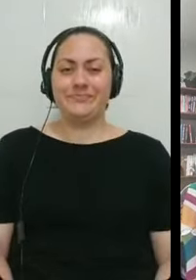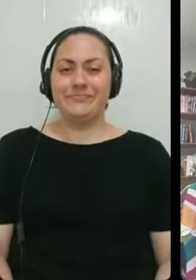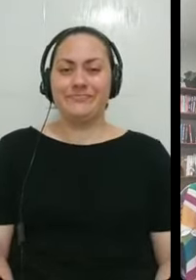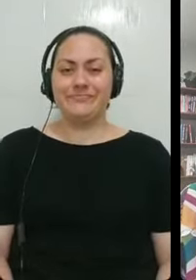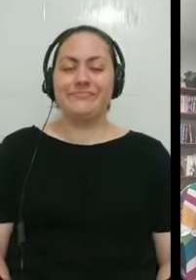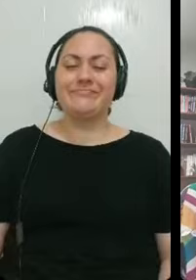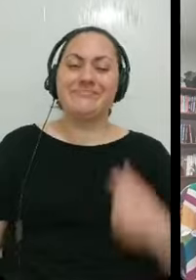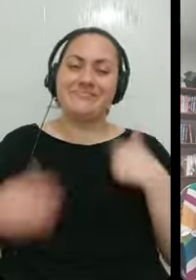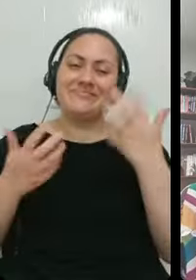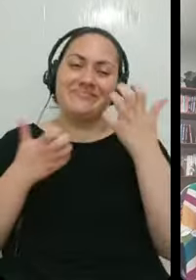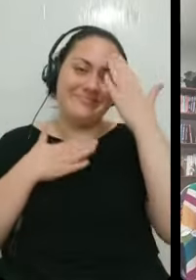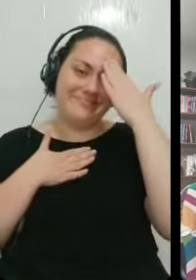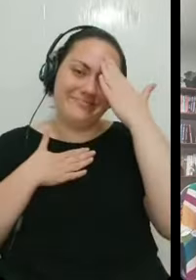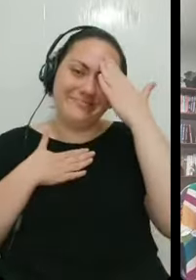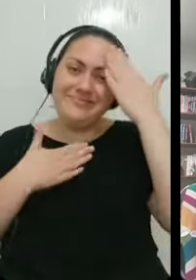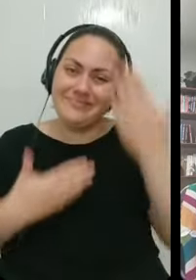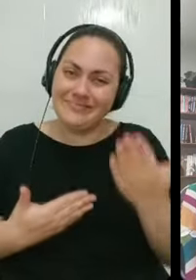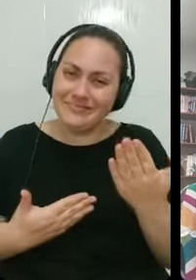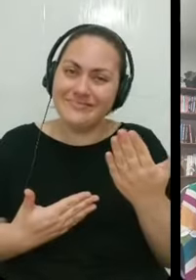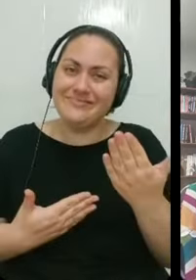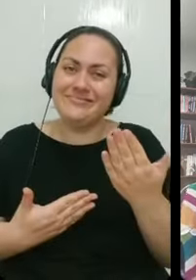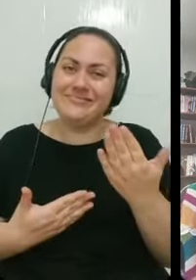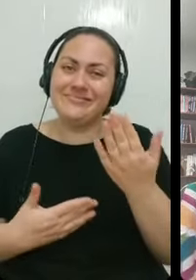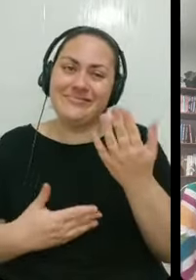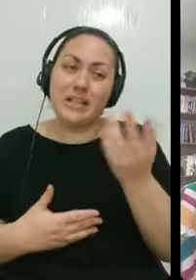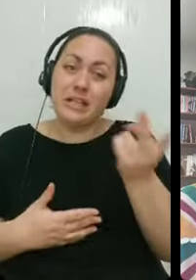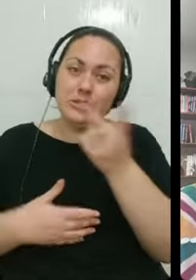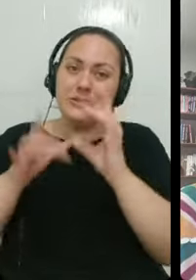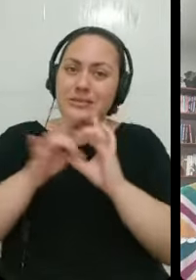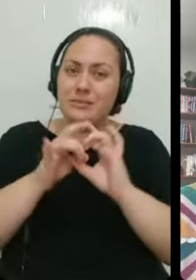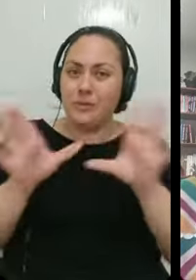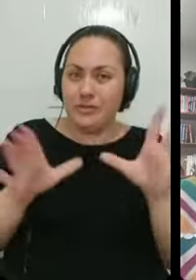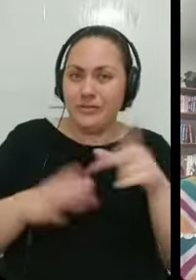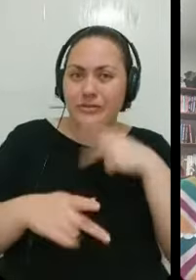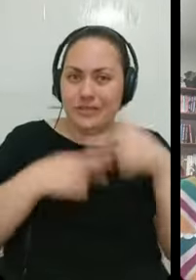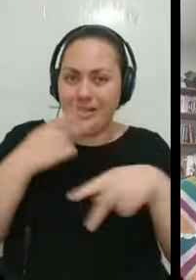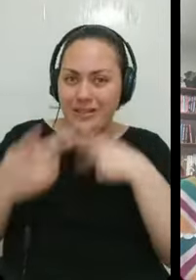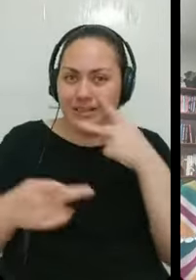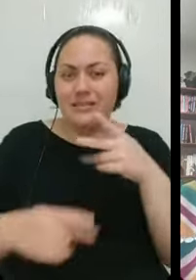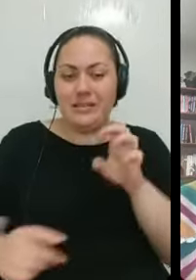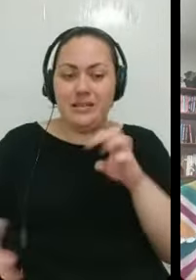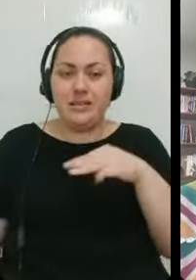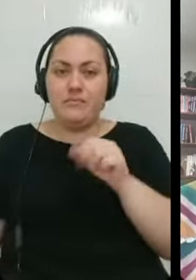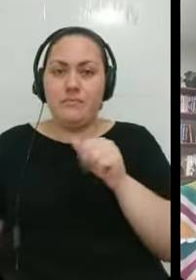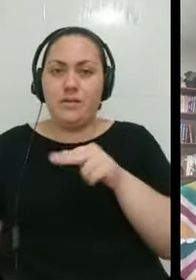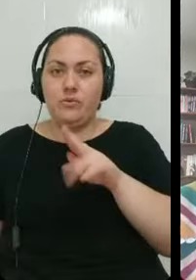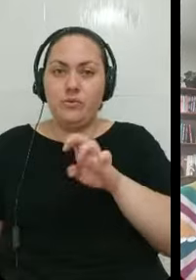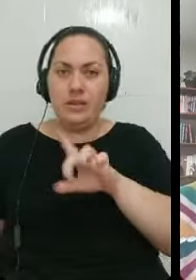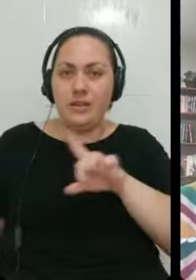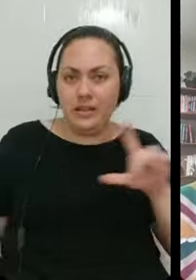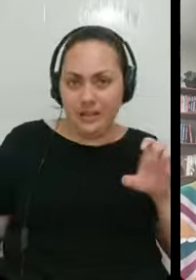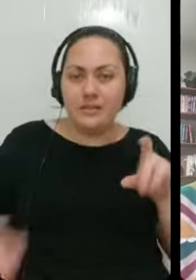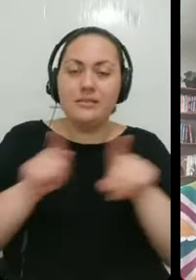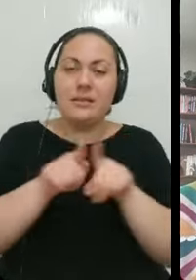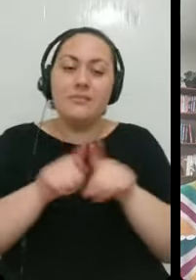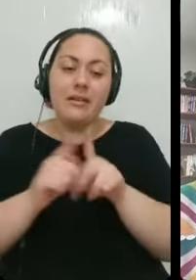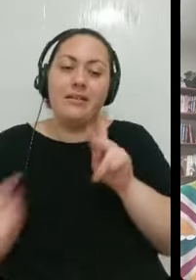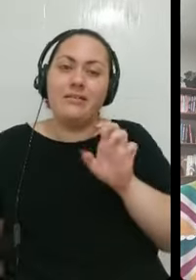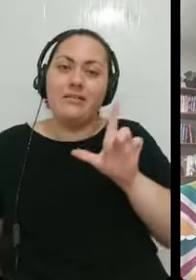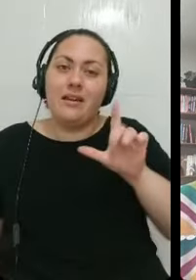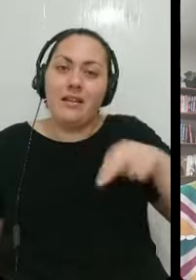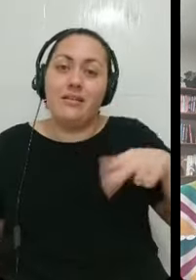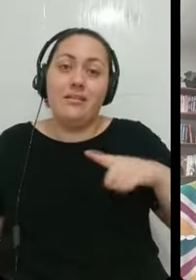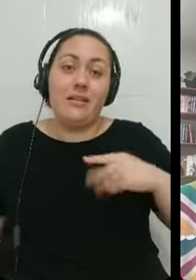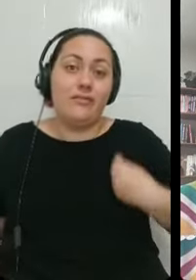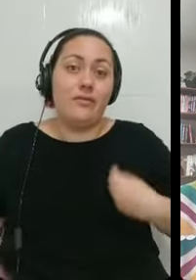muito agradecer a disponibilidade de vocês, né, da Emanuele, da Kellen, de poder estar aqui com a gente hoje,